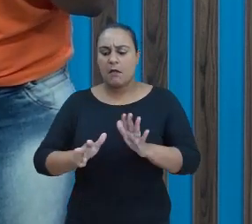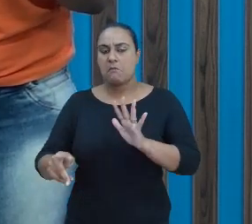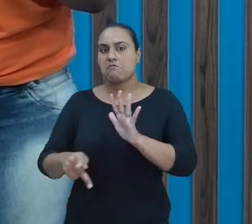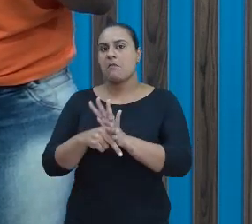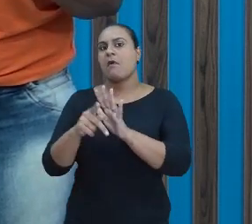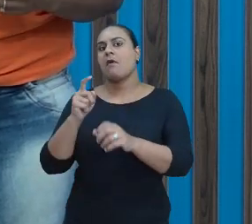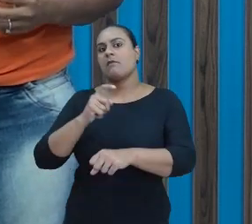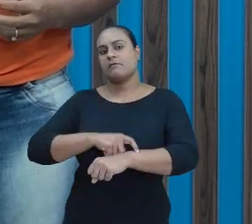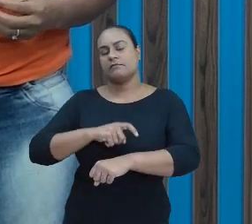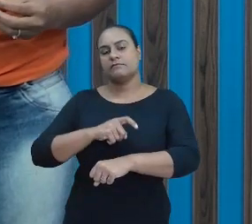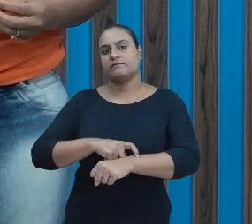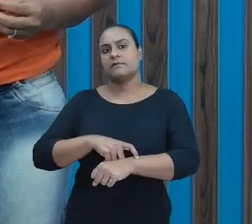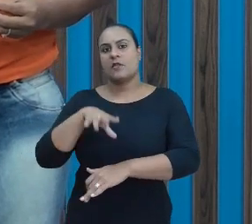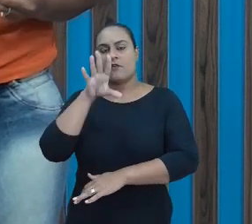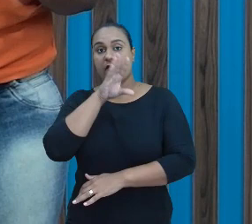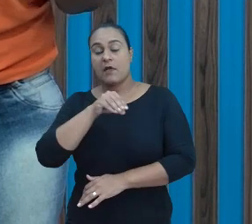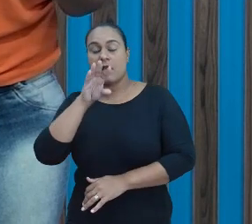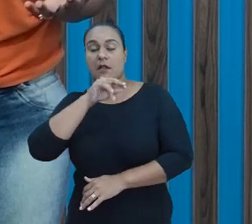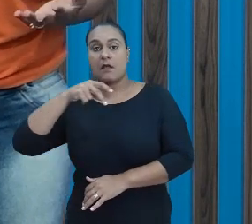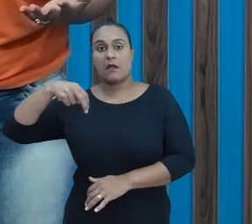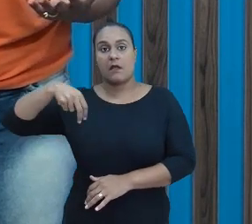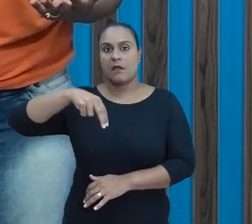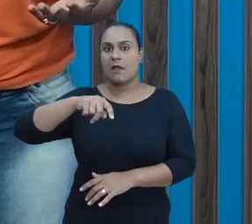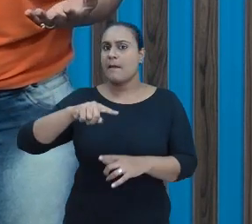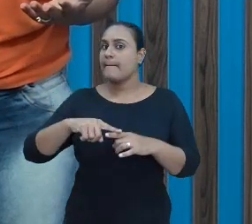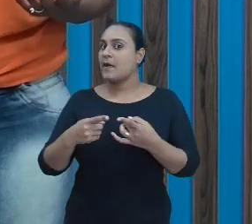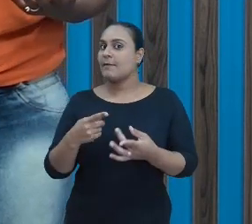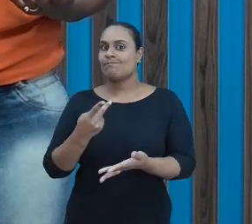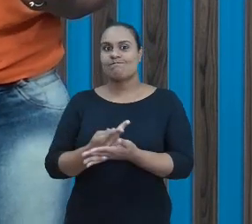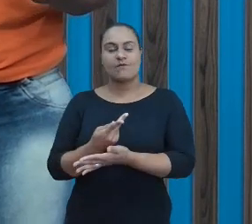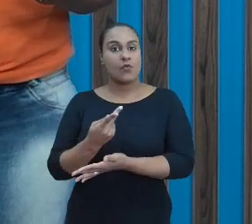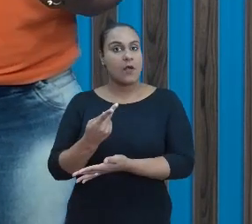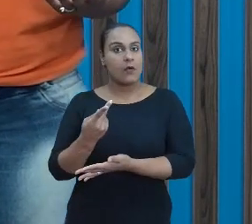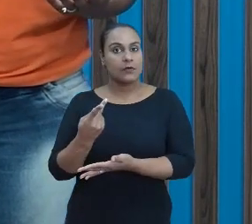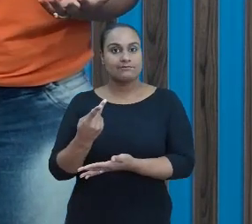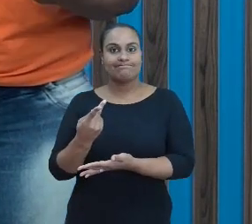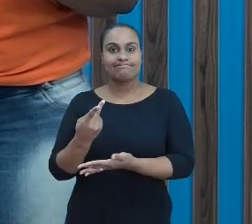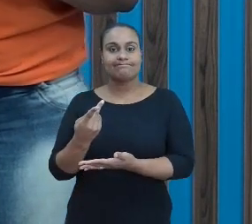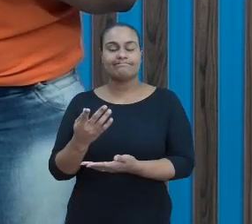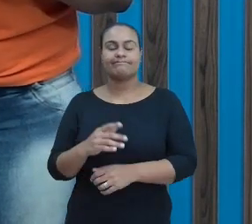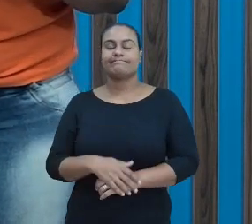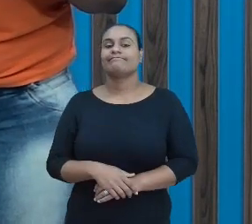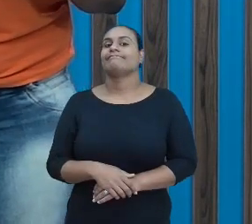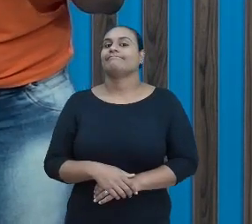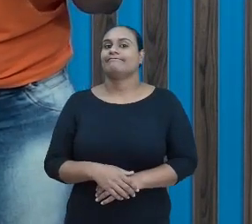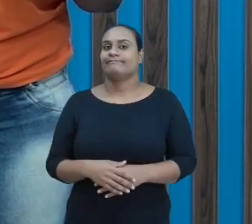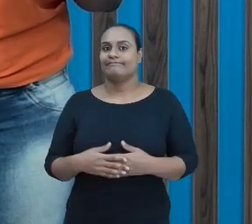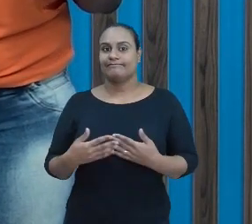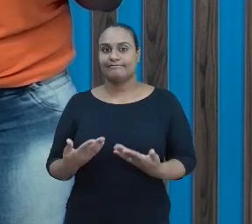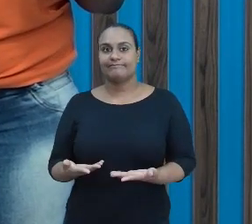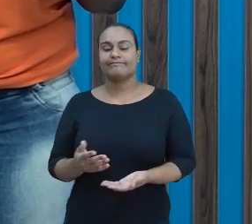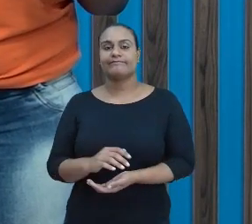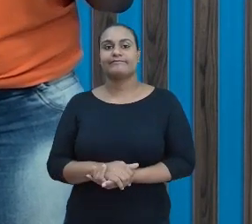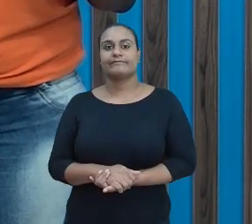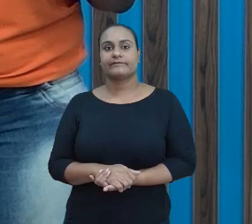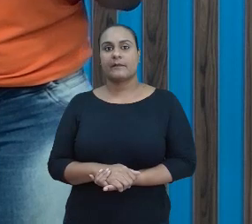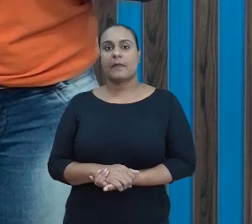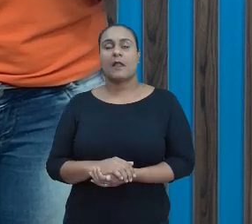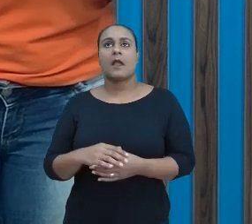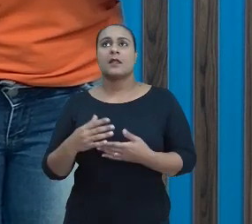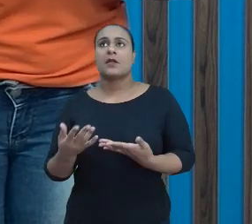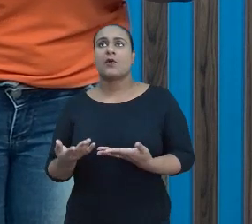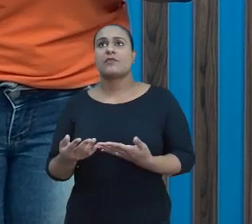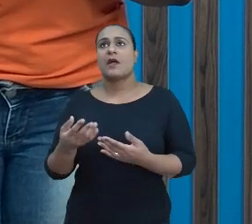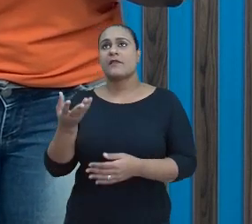Ao falar, ao andar. Mas quando isso não acontece? Então, fugiu do que é